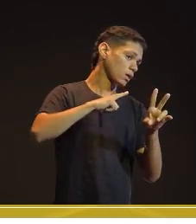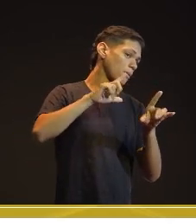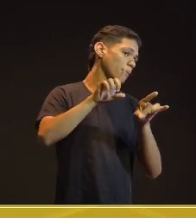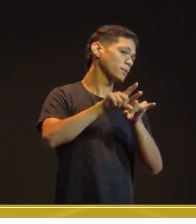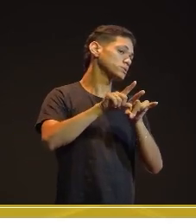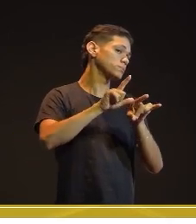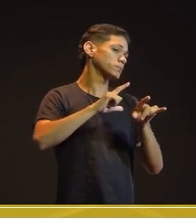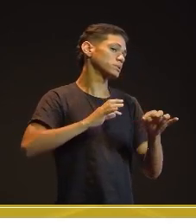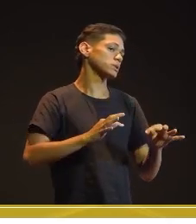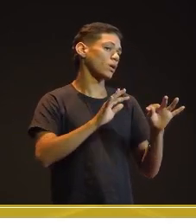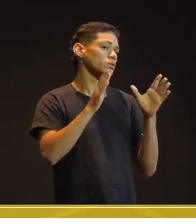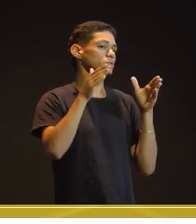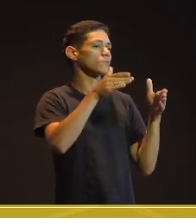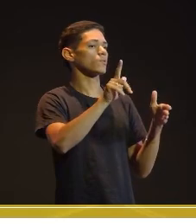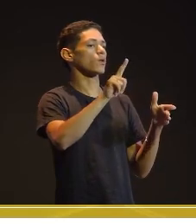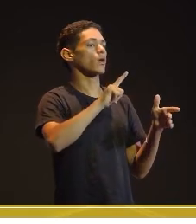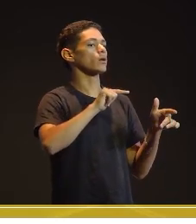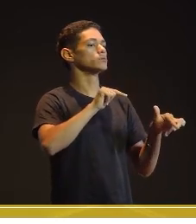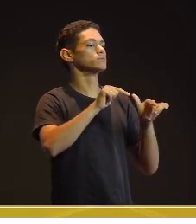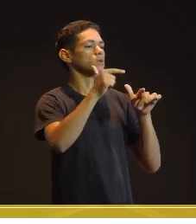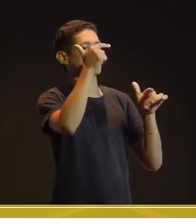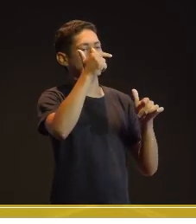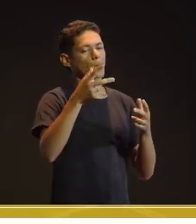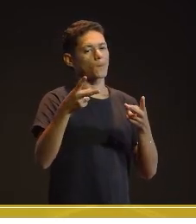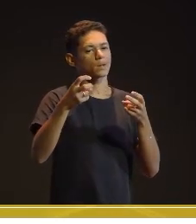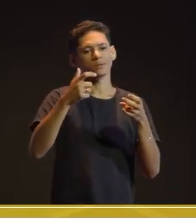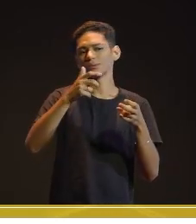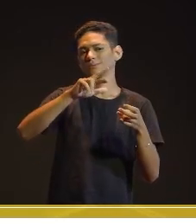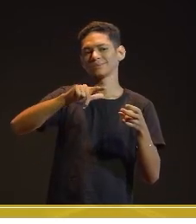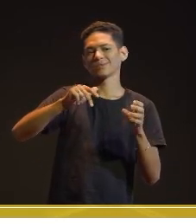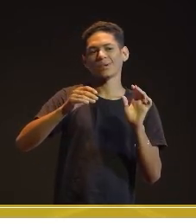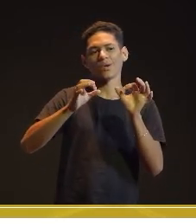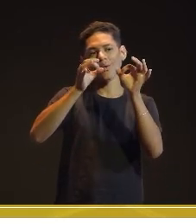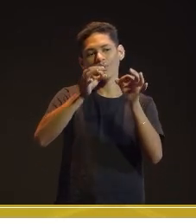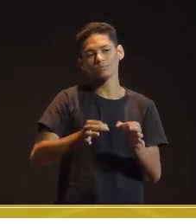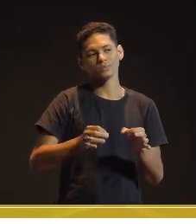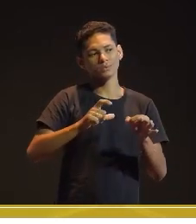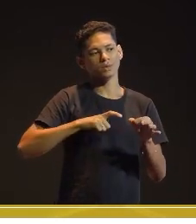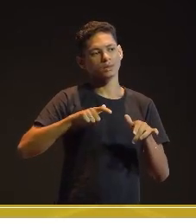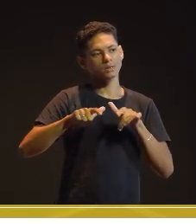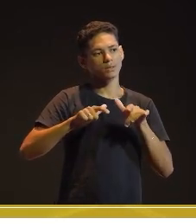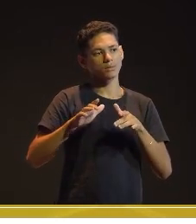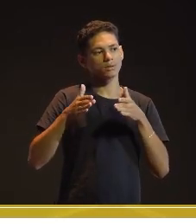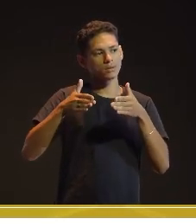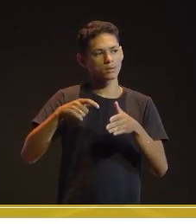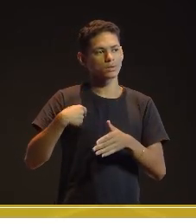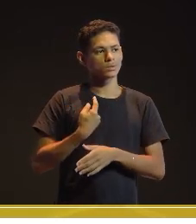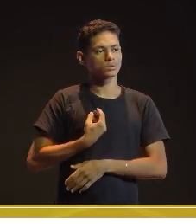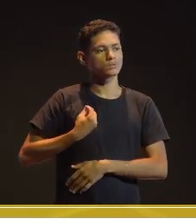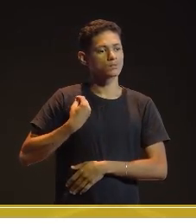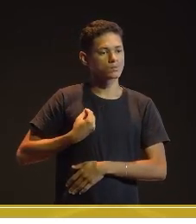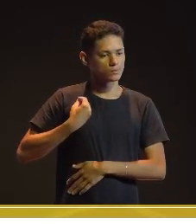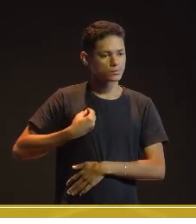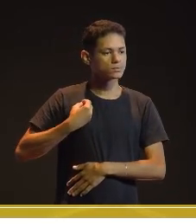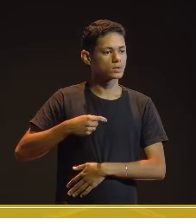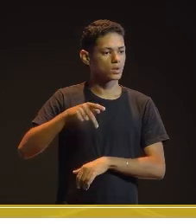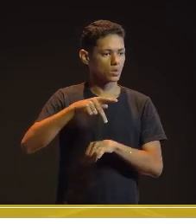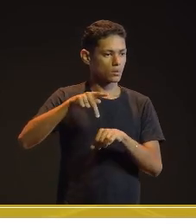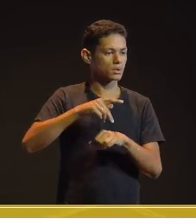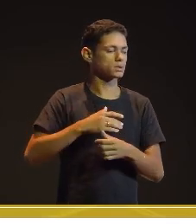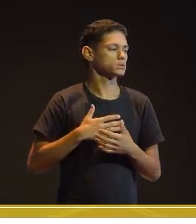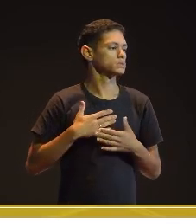invasão de tecnologias que, a meu ver, não são apropriadas para trabalhar nas temperaturas e nas condições que a gente tem no